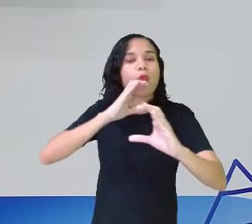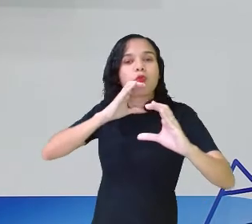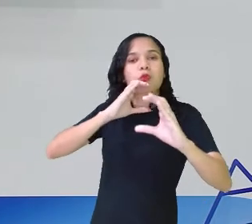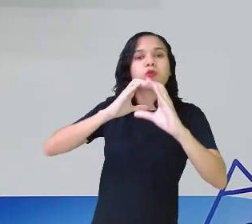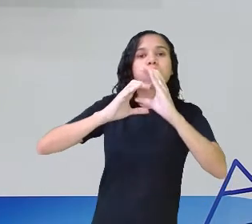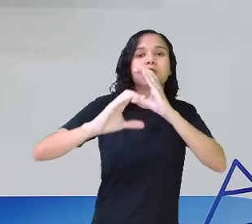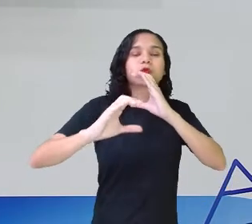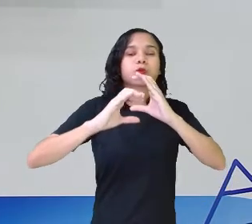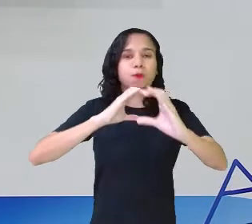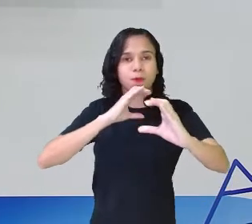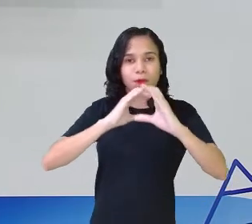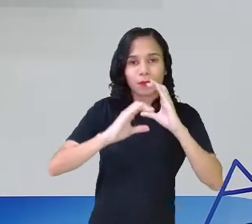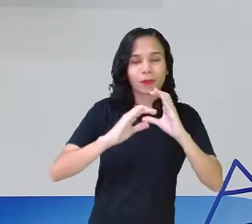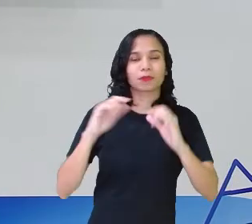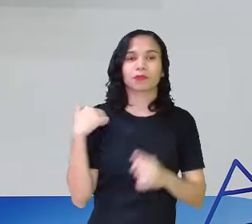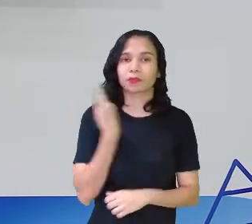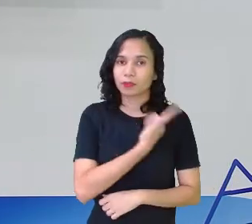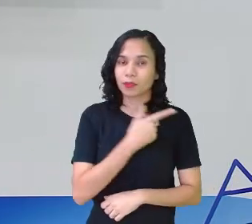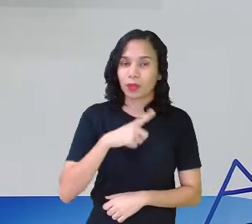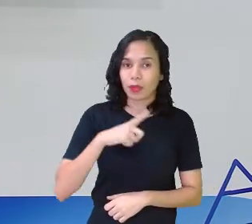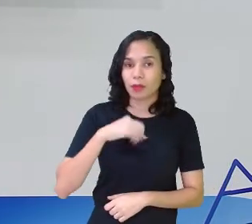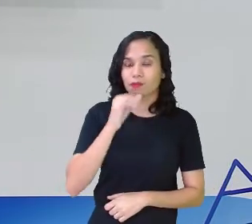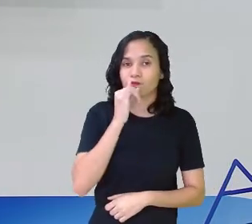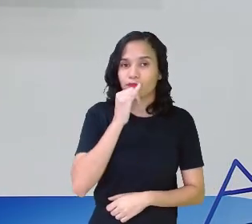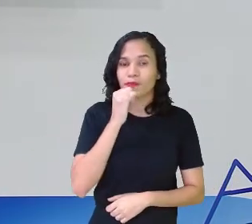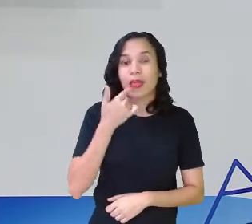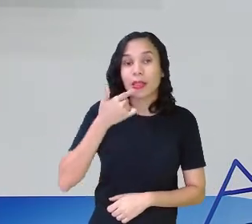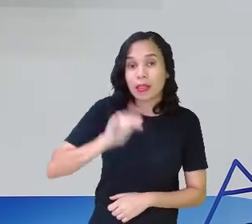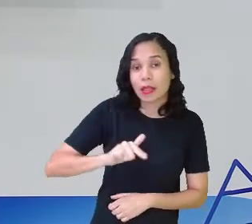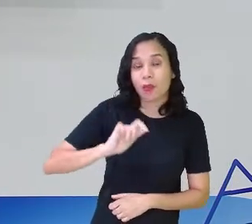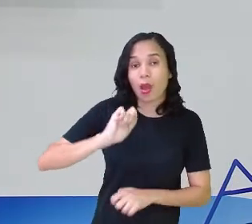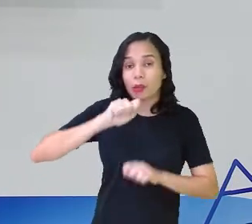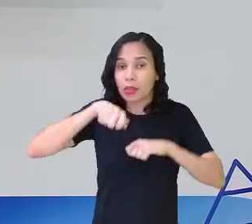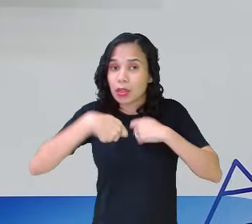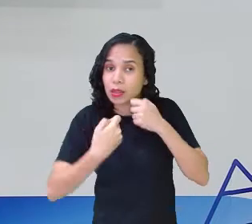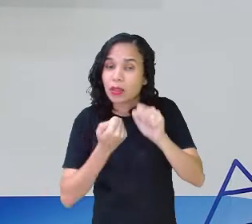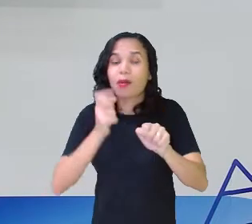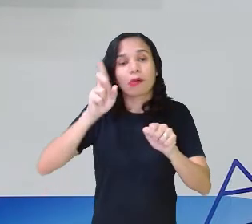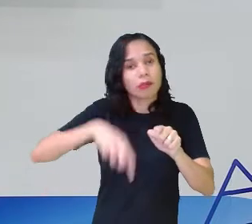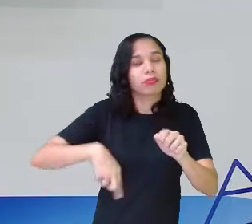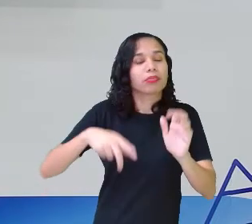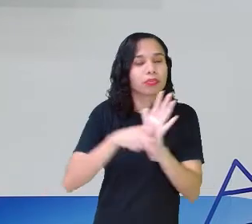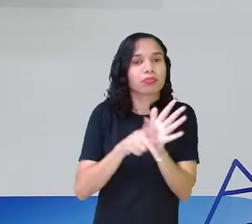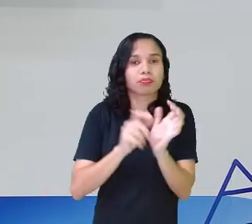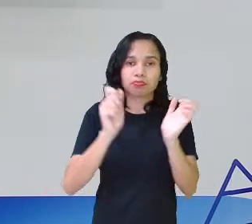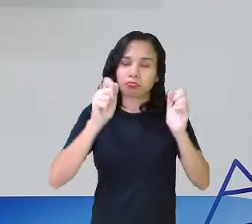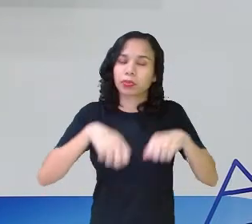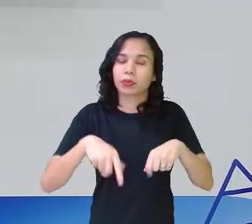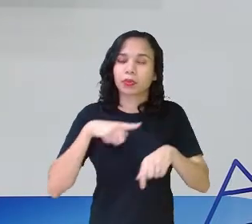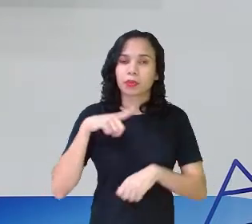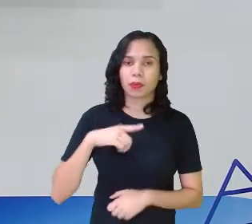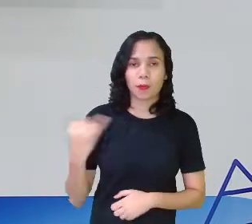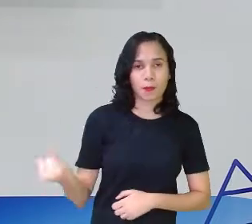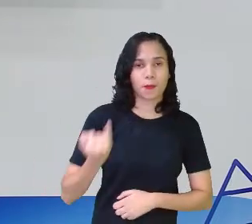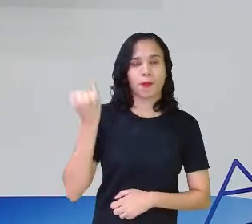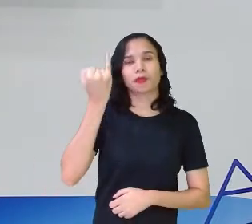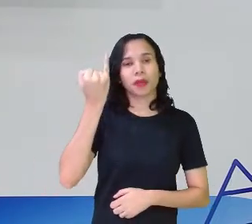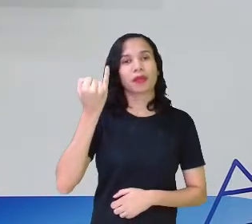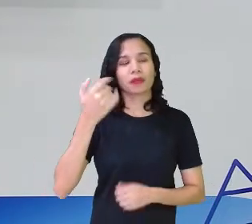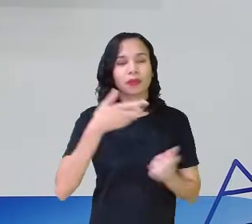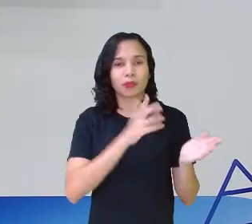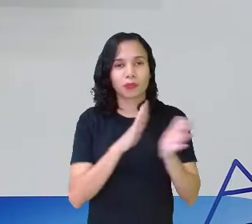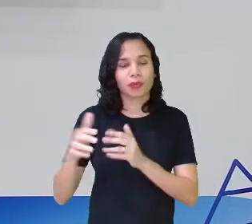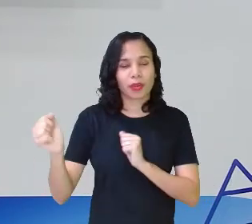interação, né? Então, a gente tem a língua de sinais como uma possibilidade, como um elemento importante